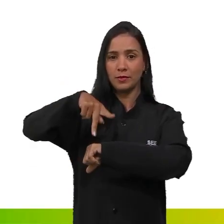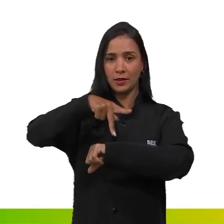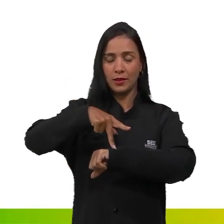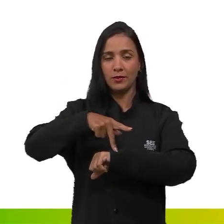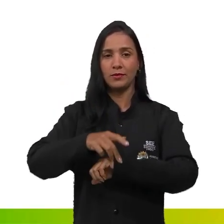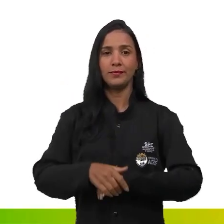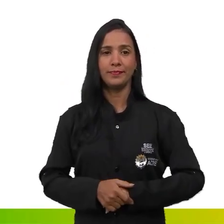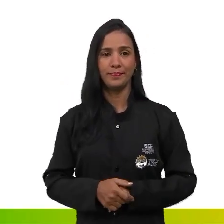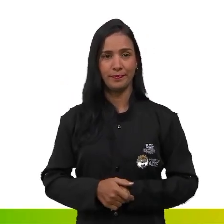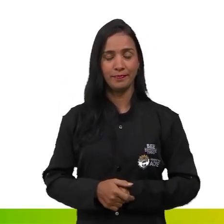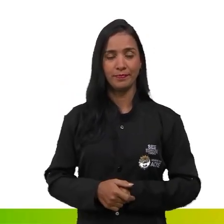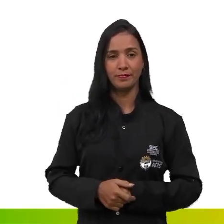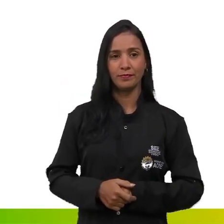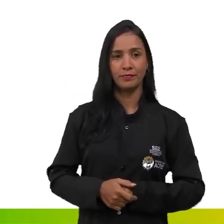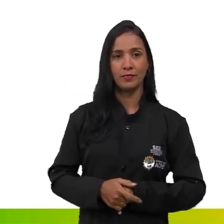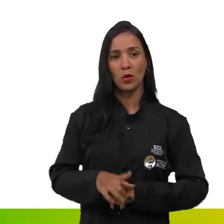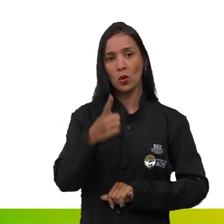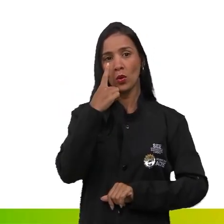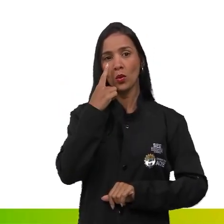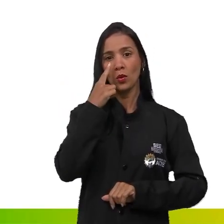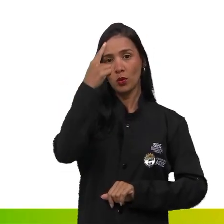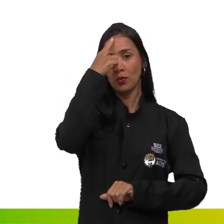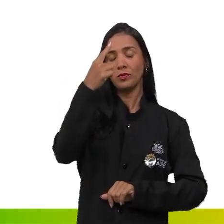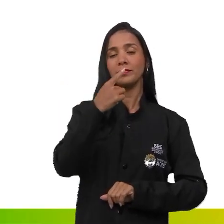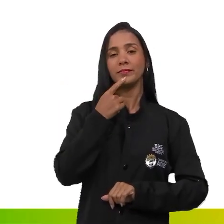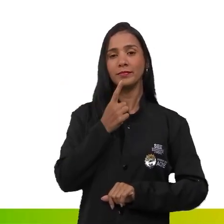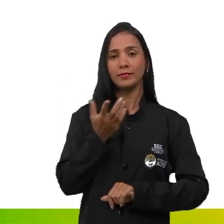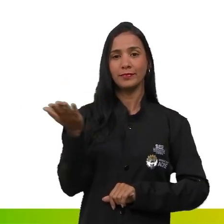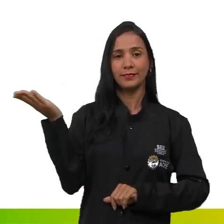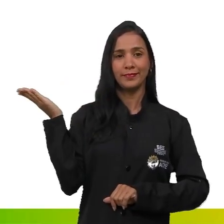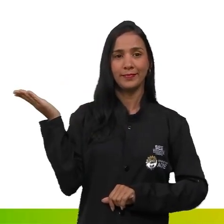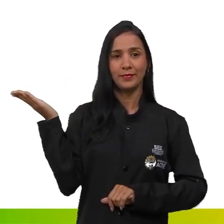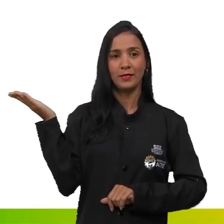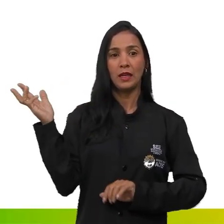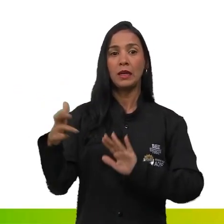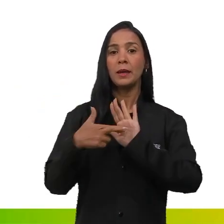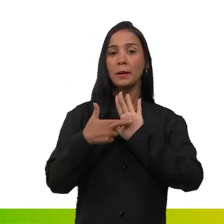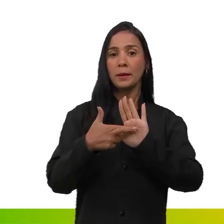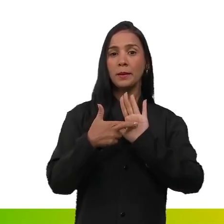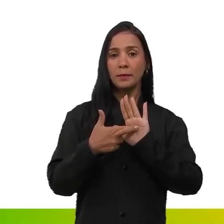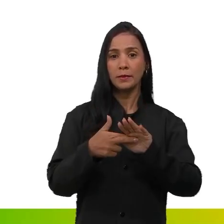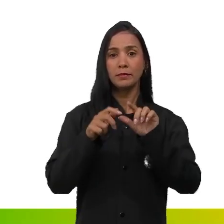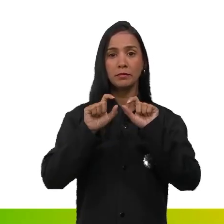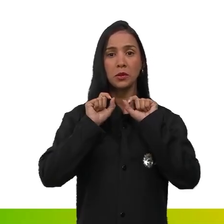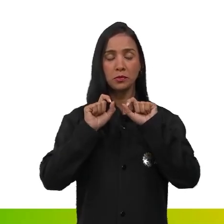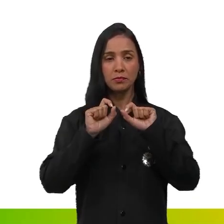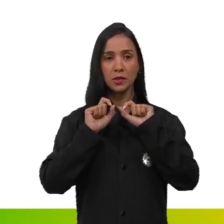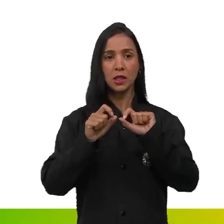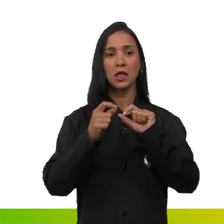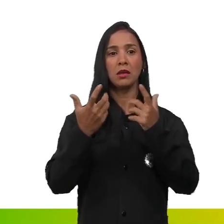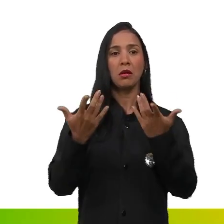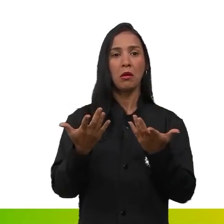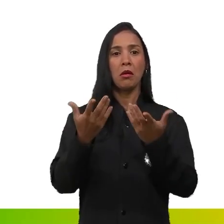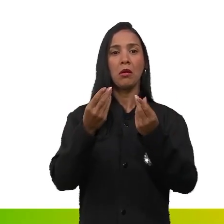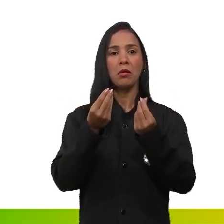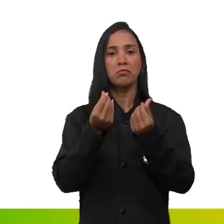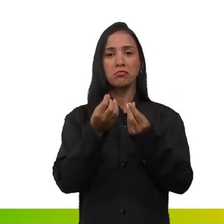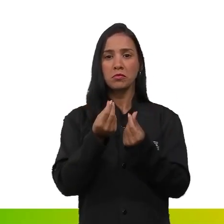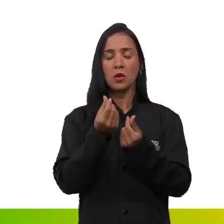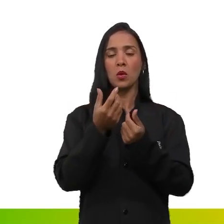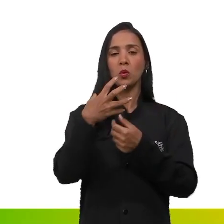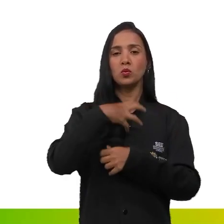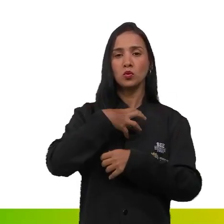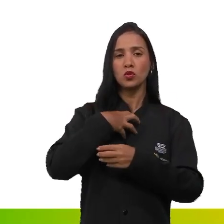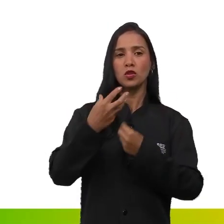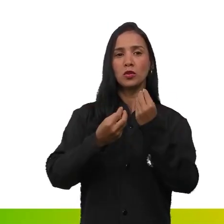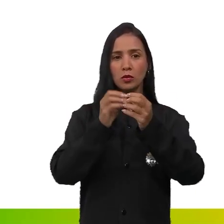ela retrata muito a partilha da África. O que essa imagem nos mostra? Pessoal,